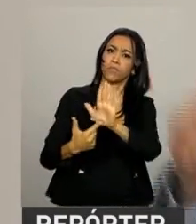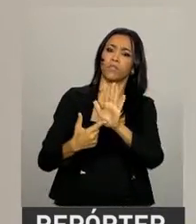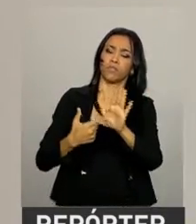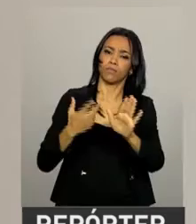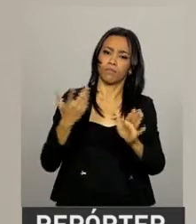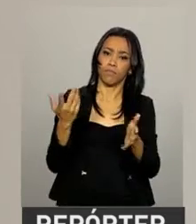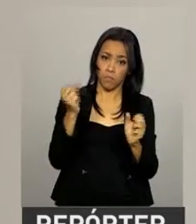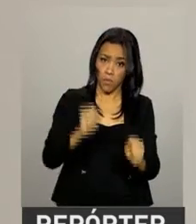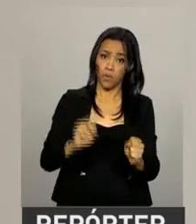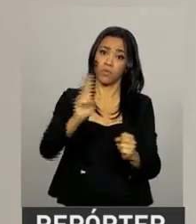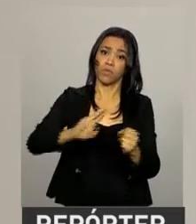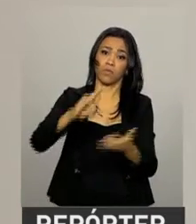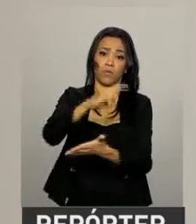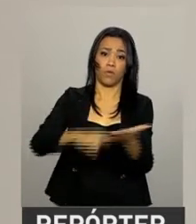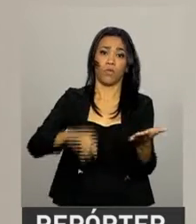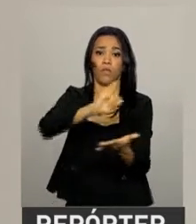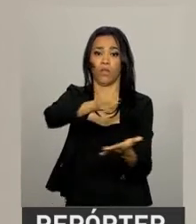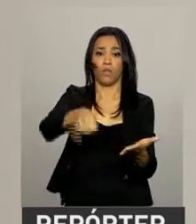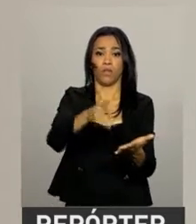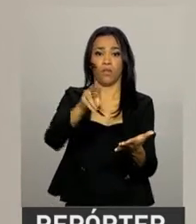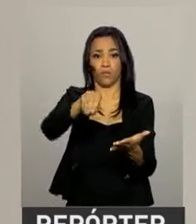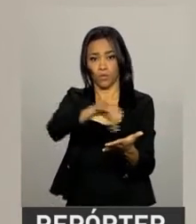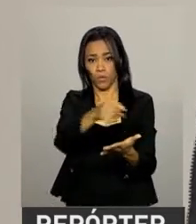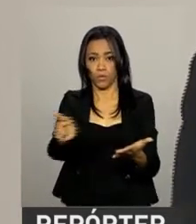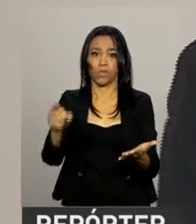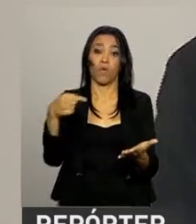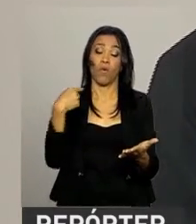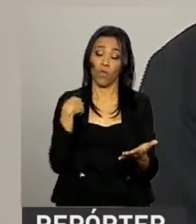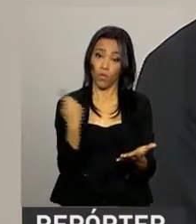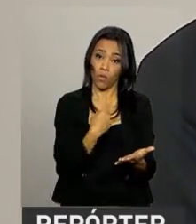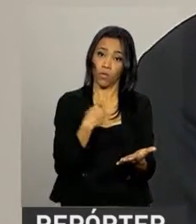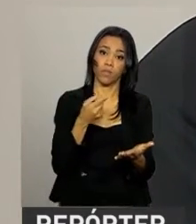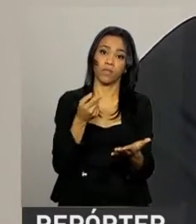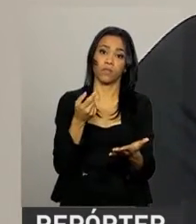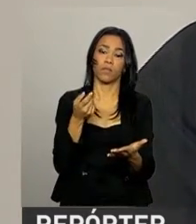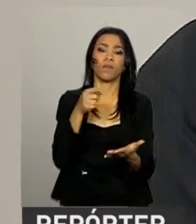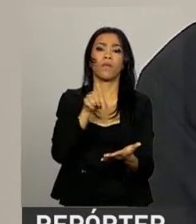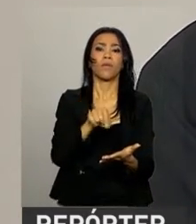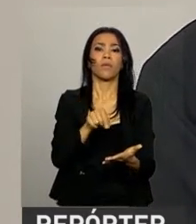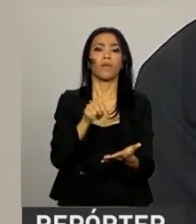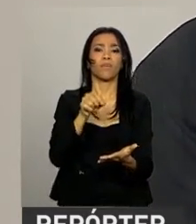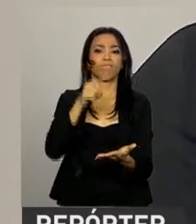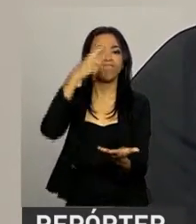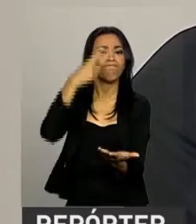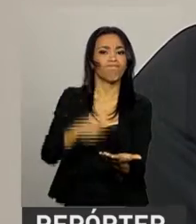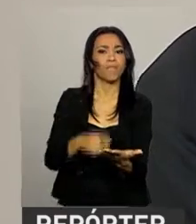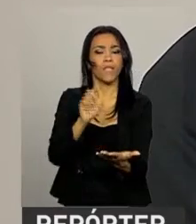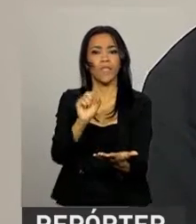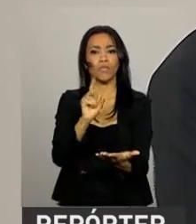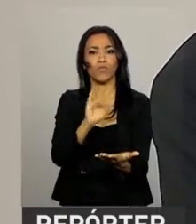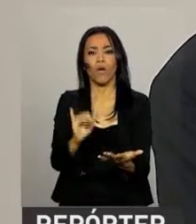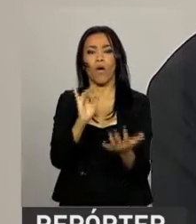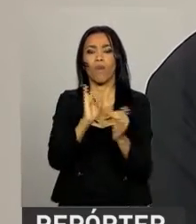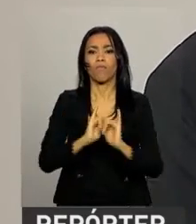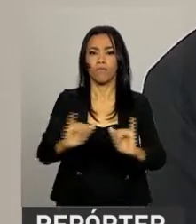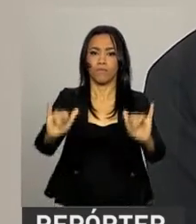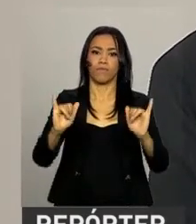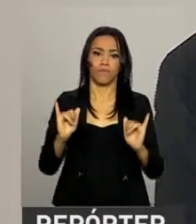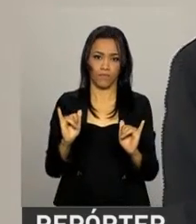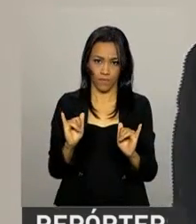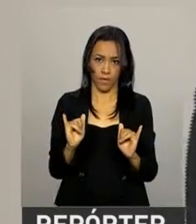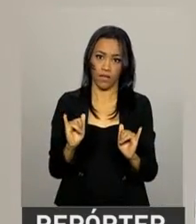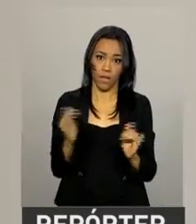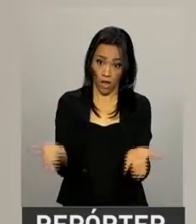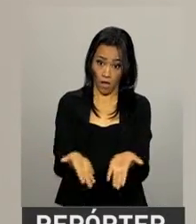além. Nós regulamentamos esse dispositivo constitucional para fixar, não apenas declarar